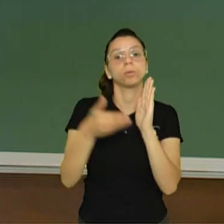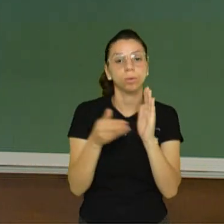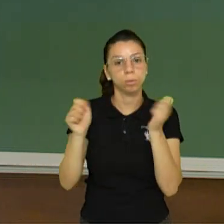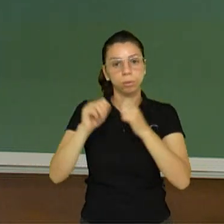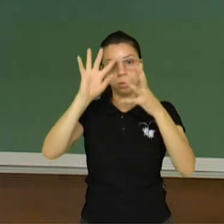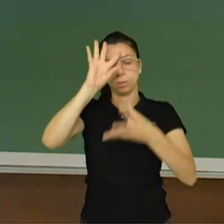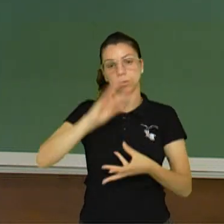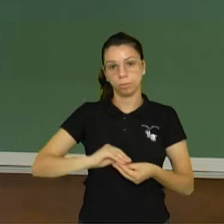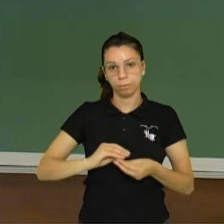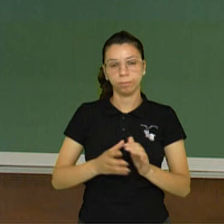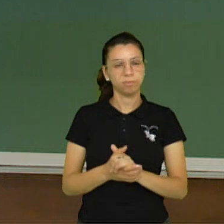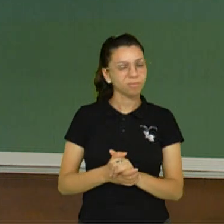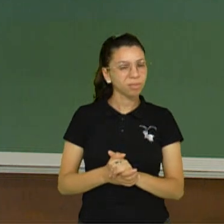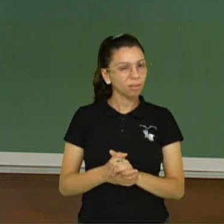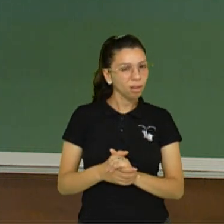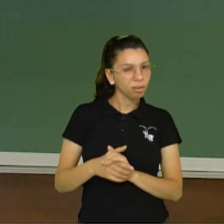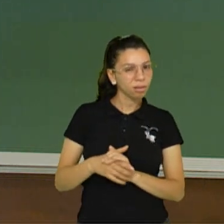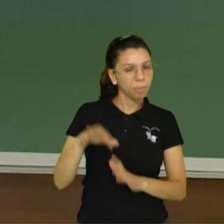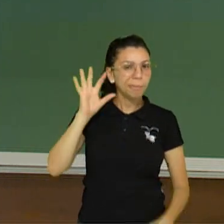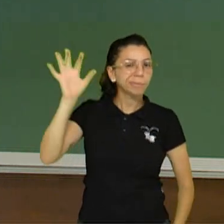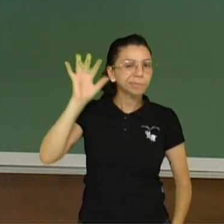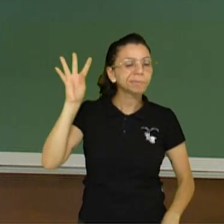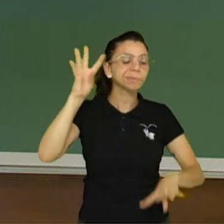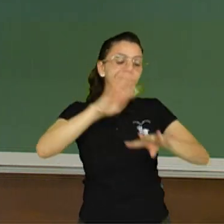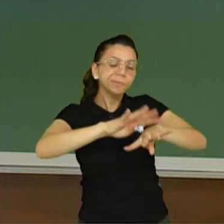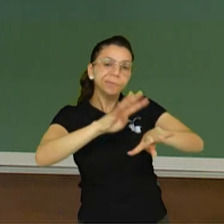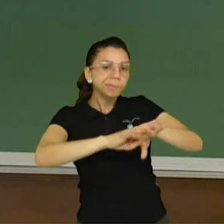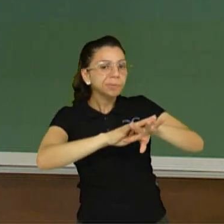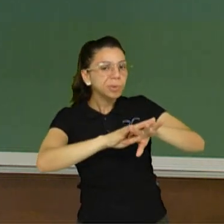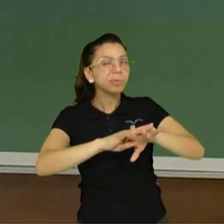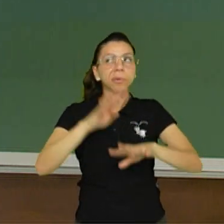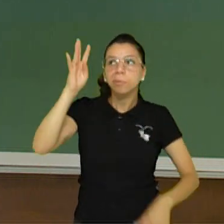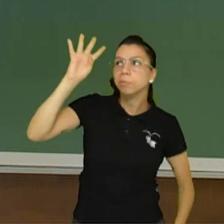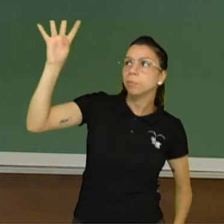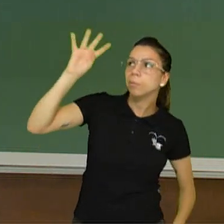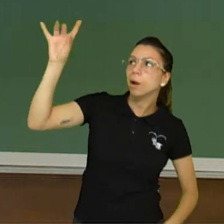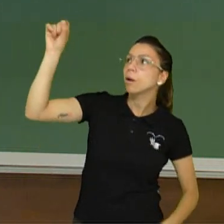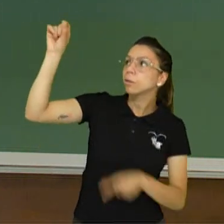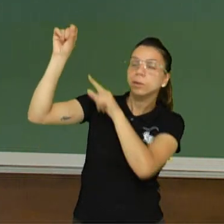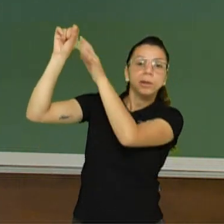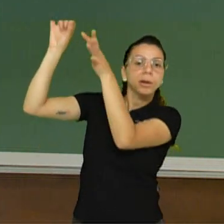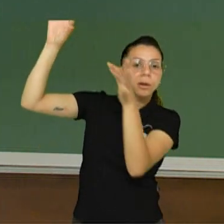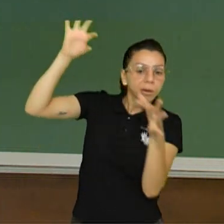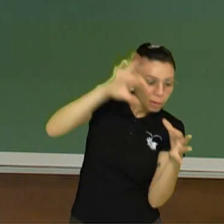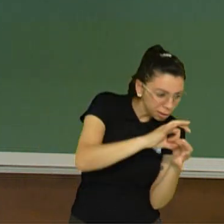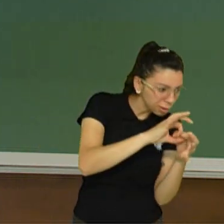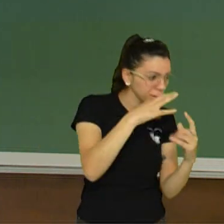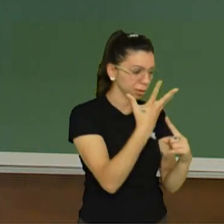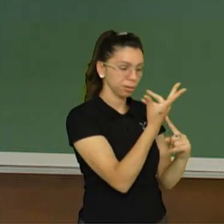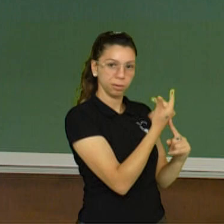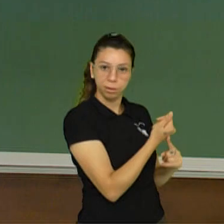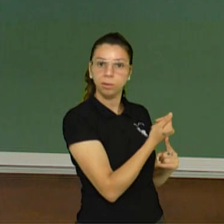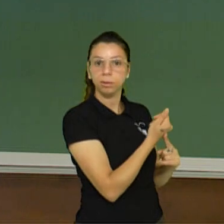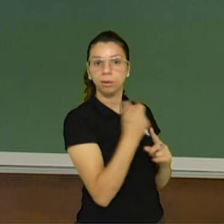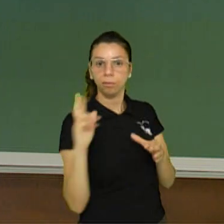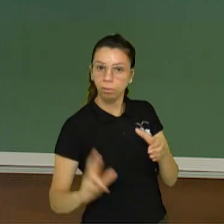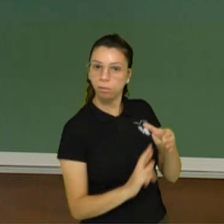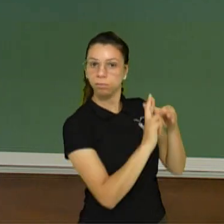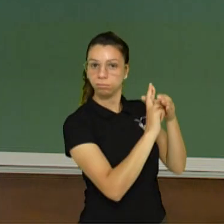Veja o pensamento matemático aí. E veja como esse pensamento estava vinculado à arte renascentista, à arte classicista.